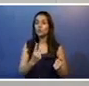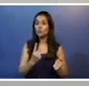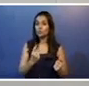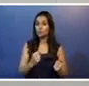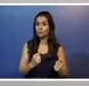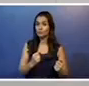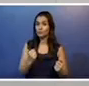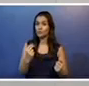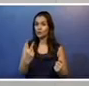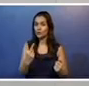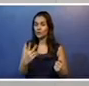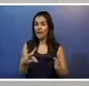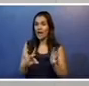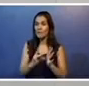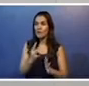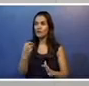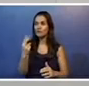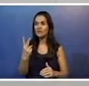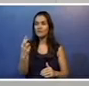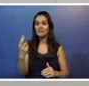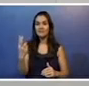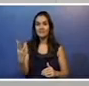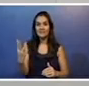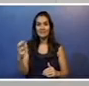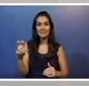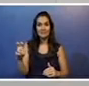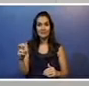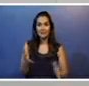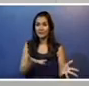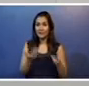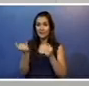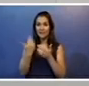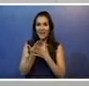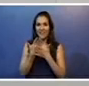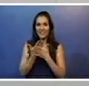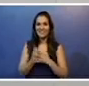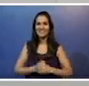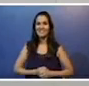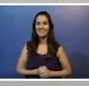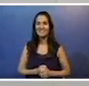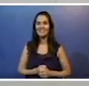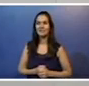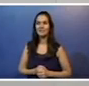da página 235. Vamos para a nossa aula?